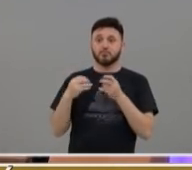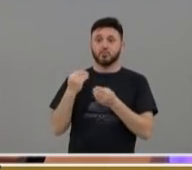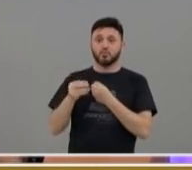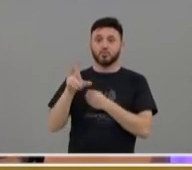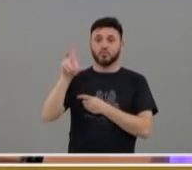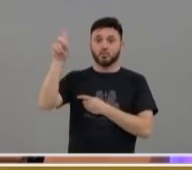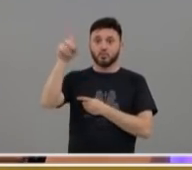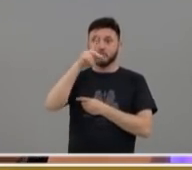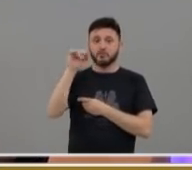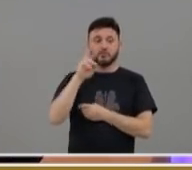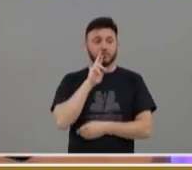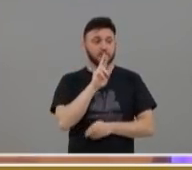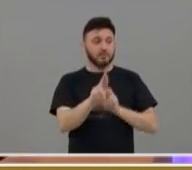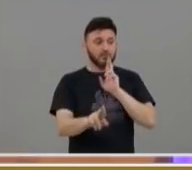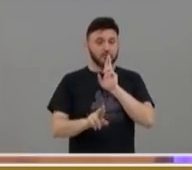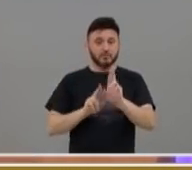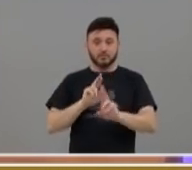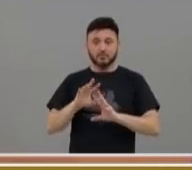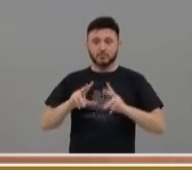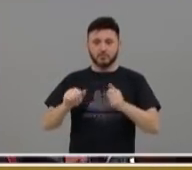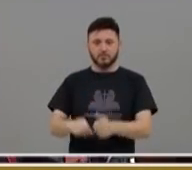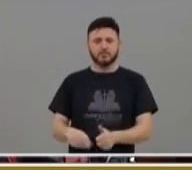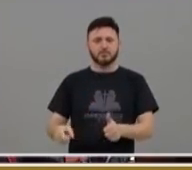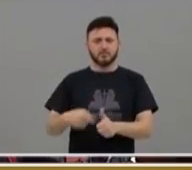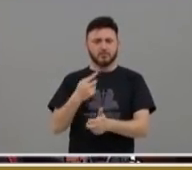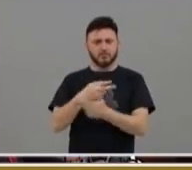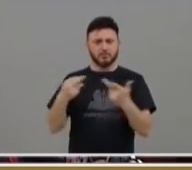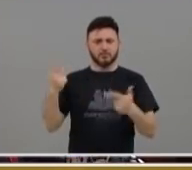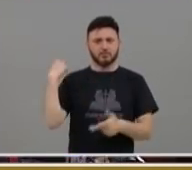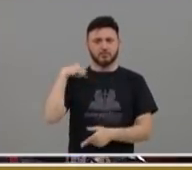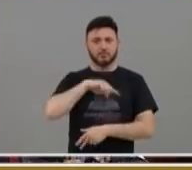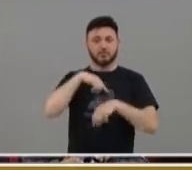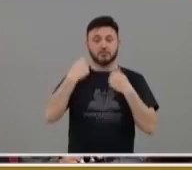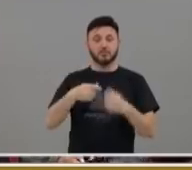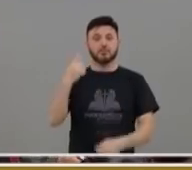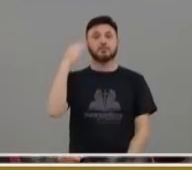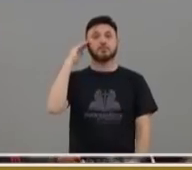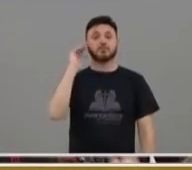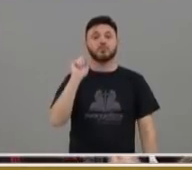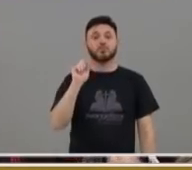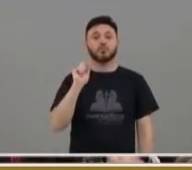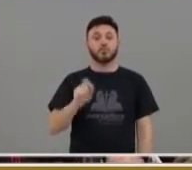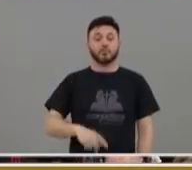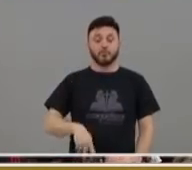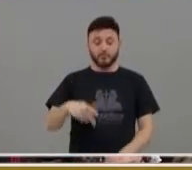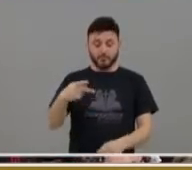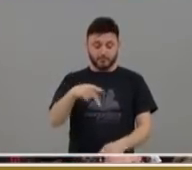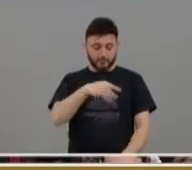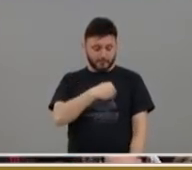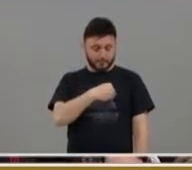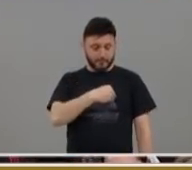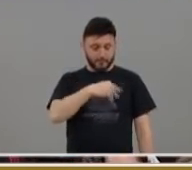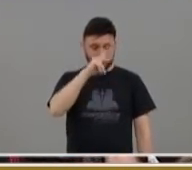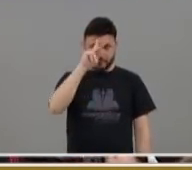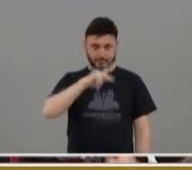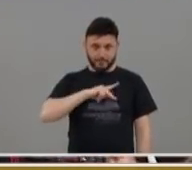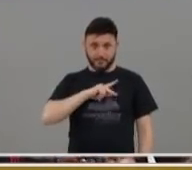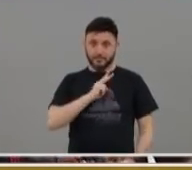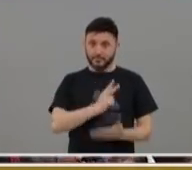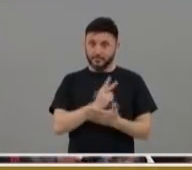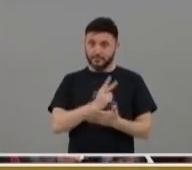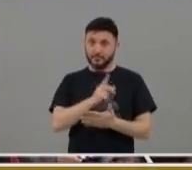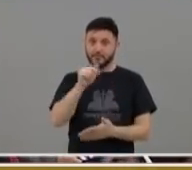vai dando respostas para nós. A primeira coisa que a gente precisa entender, que um pecado capital, ele sempre é